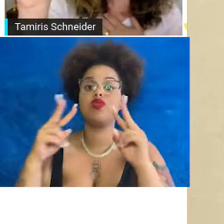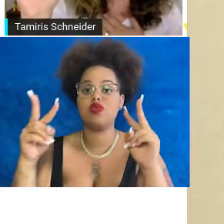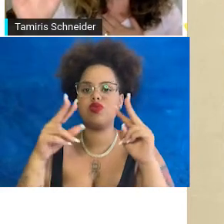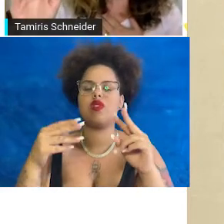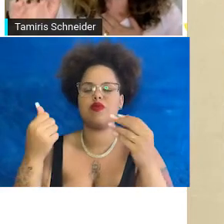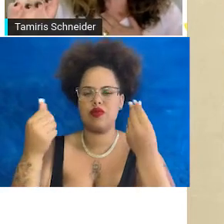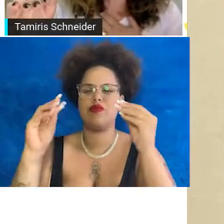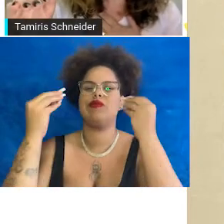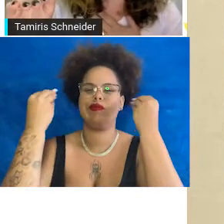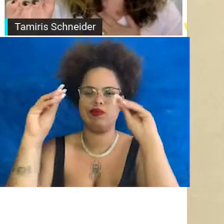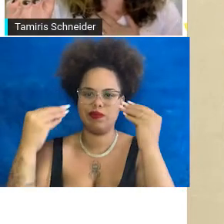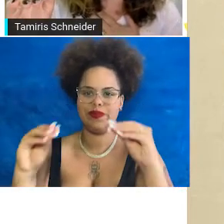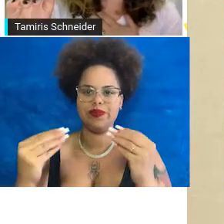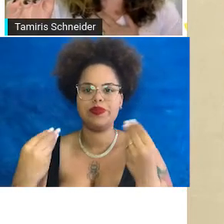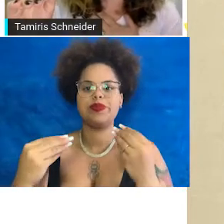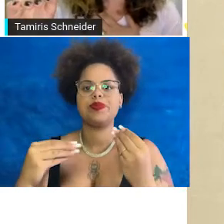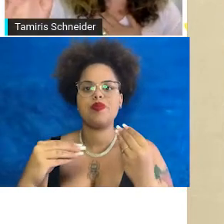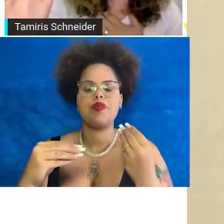que colocar.